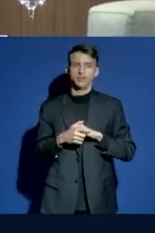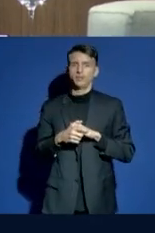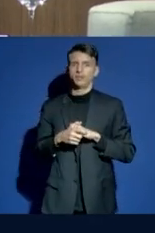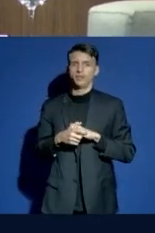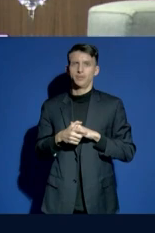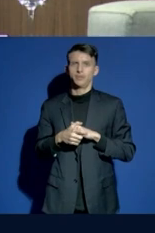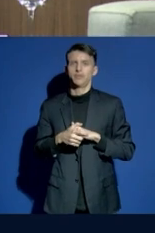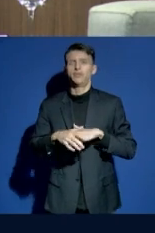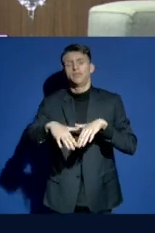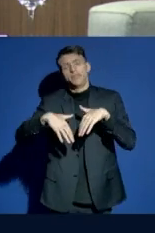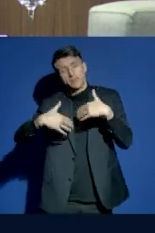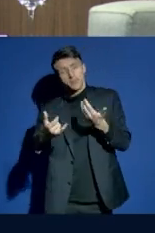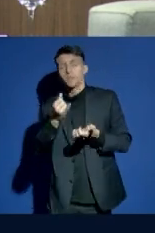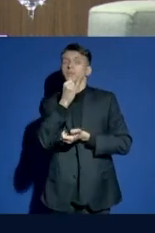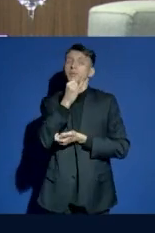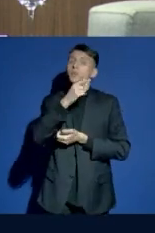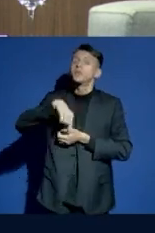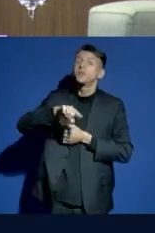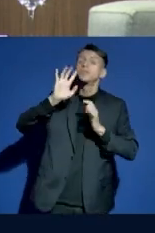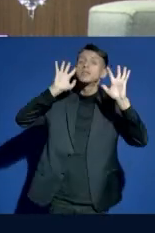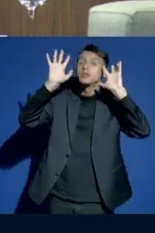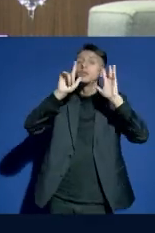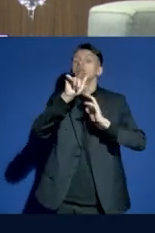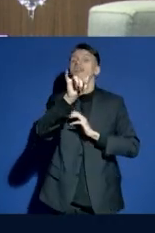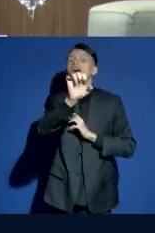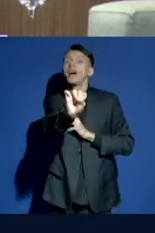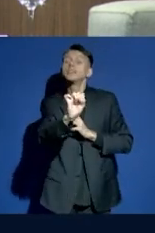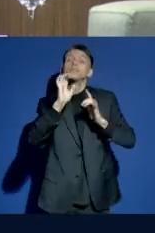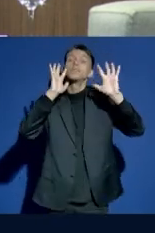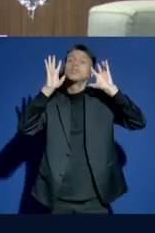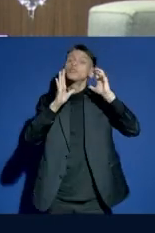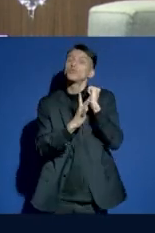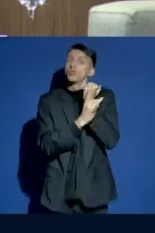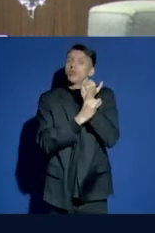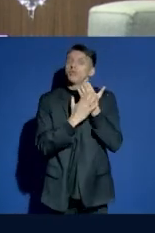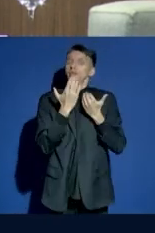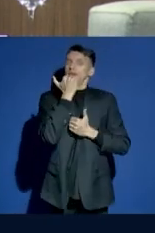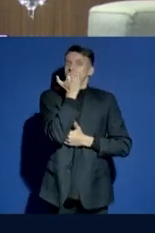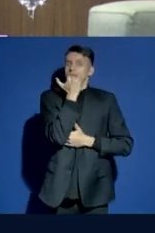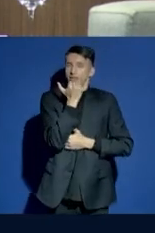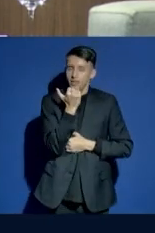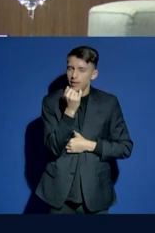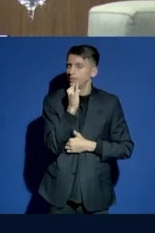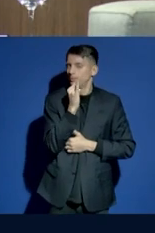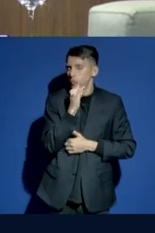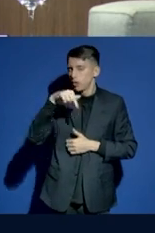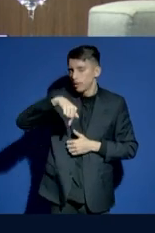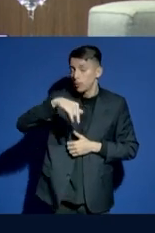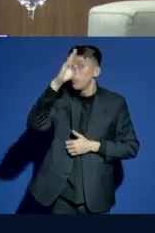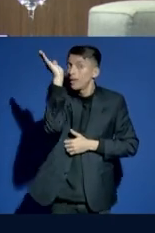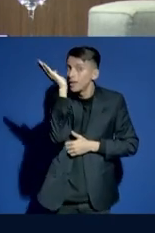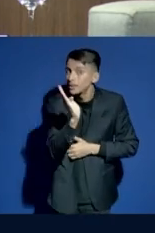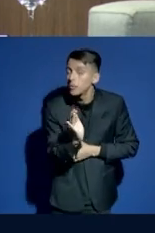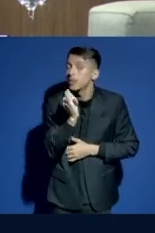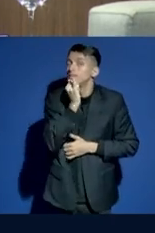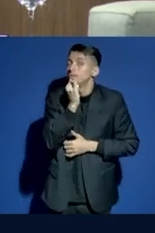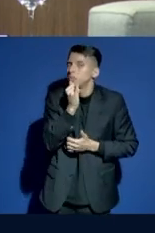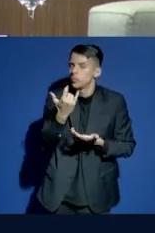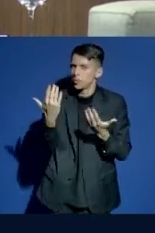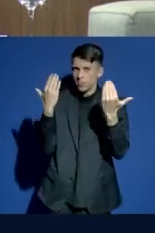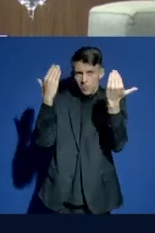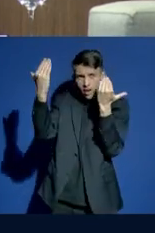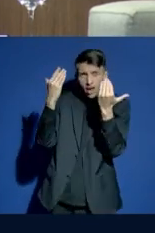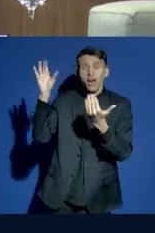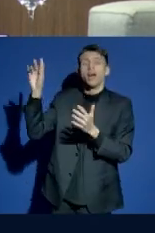indústria local e quando se fala em gás nós estamos falando em segurança alimentar o Brasil Aí na admissível depois